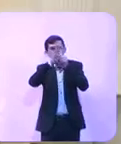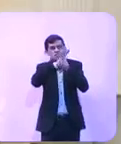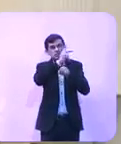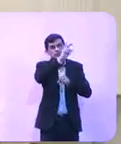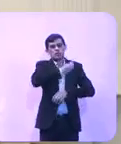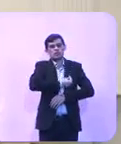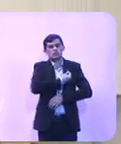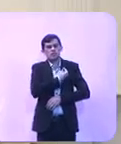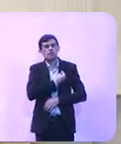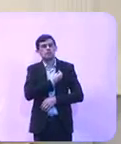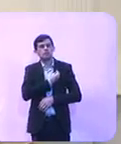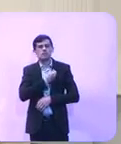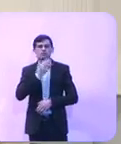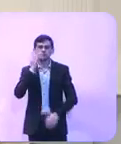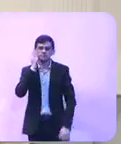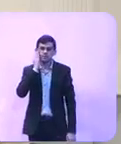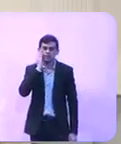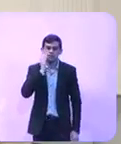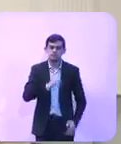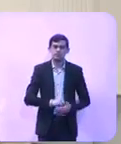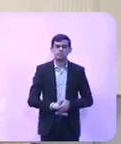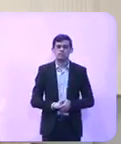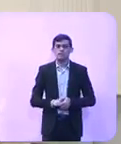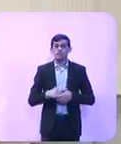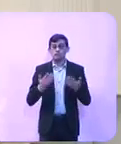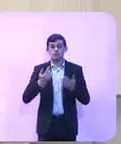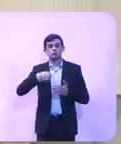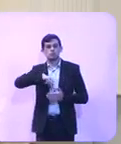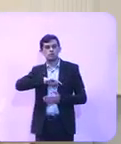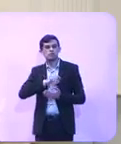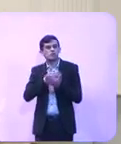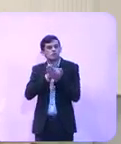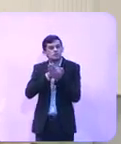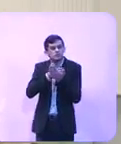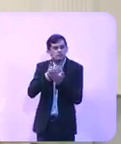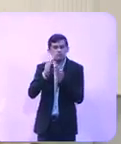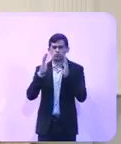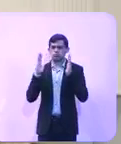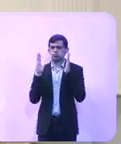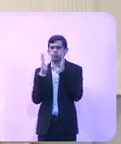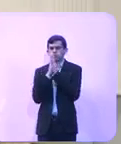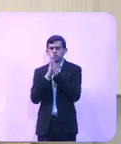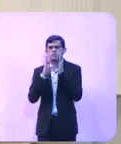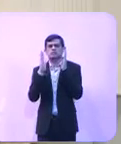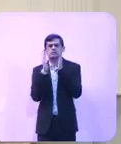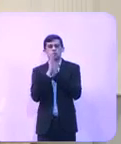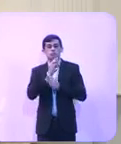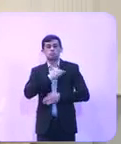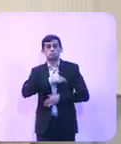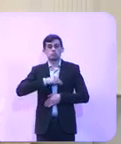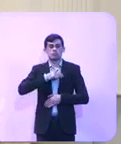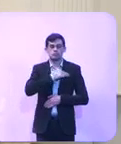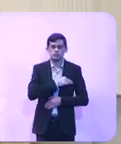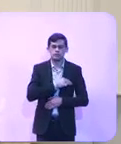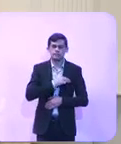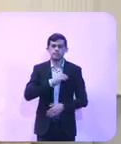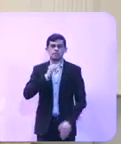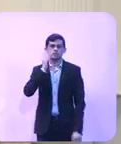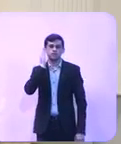os seus lábios. Você está entendendo? E aí a gente levanta uma oração por missões.